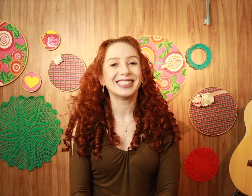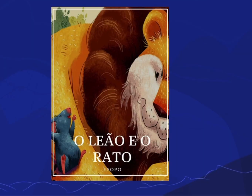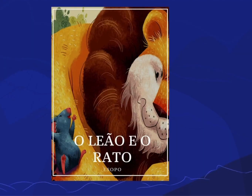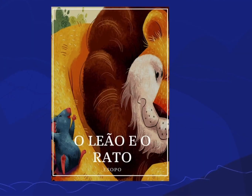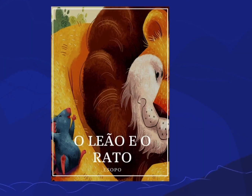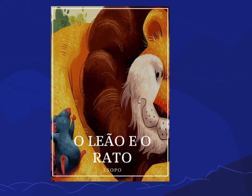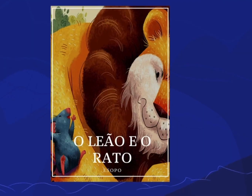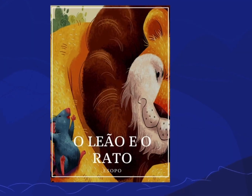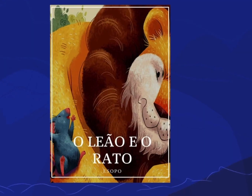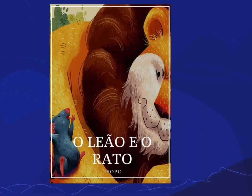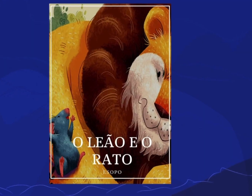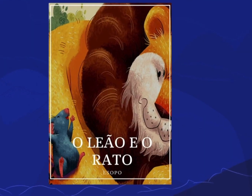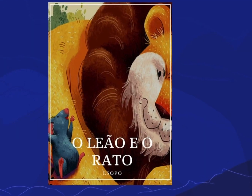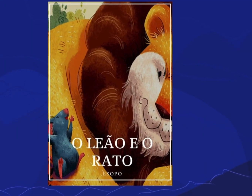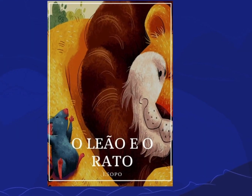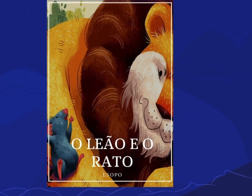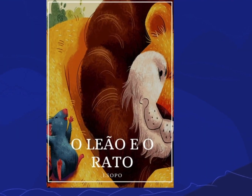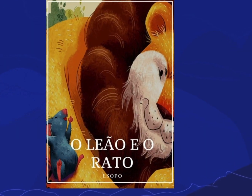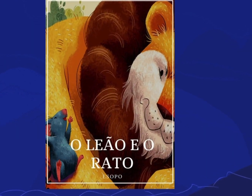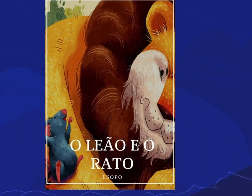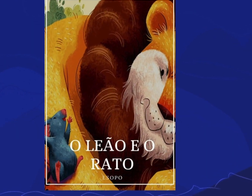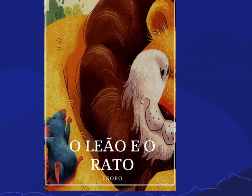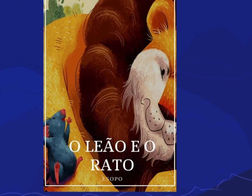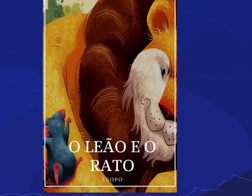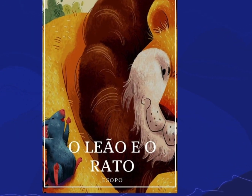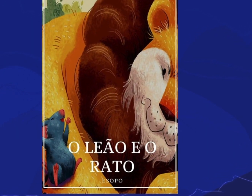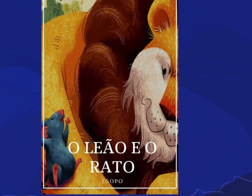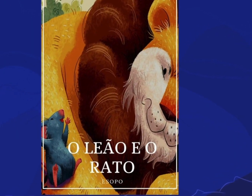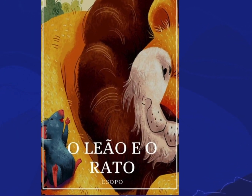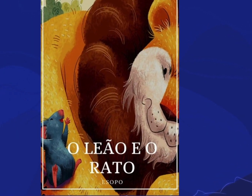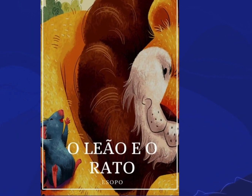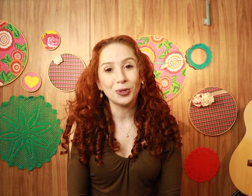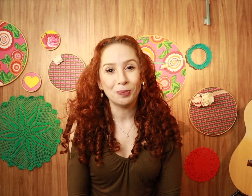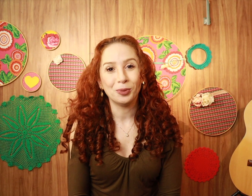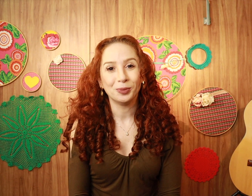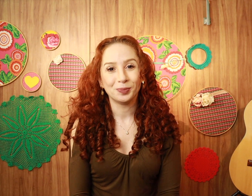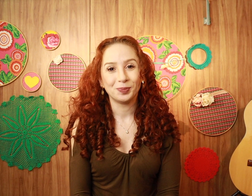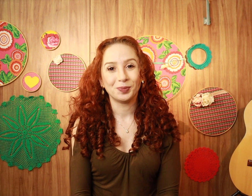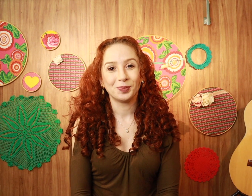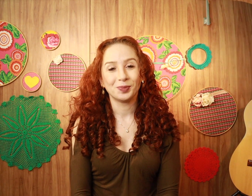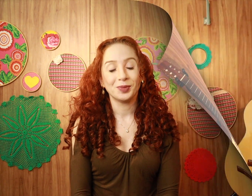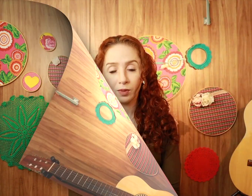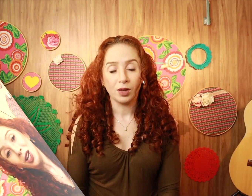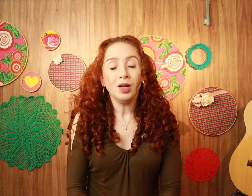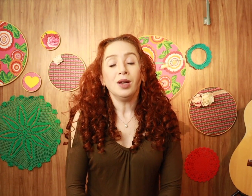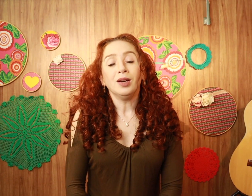poderosa. É a história O Leão e o Rato, de Esopo.